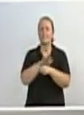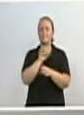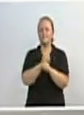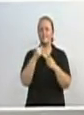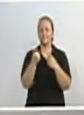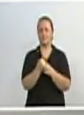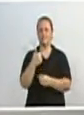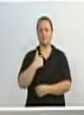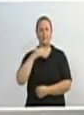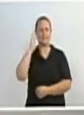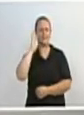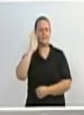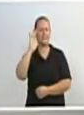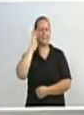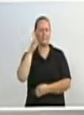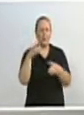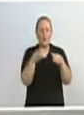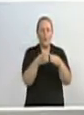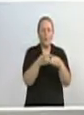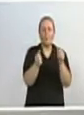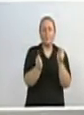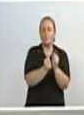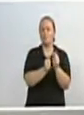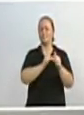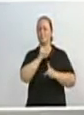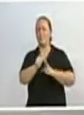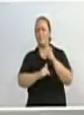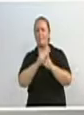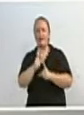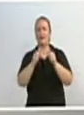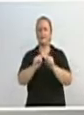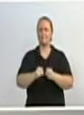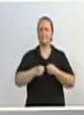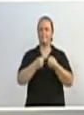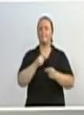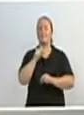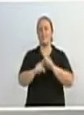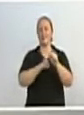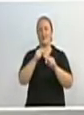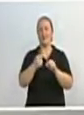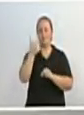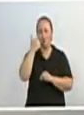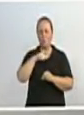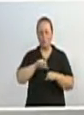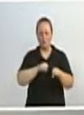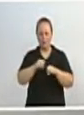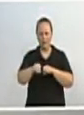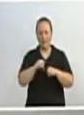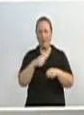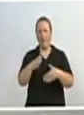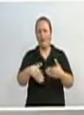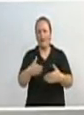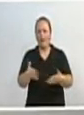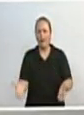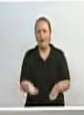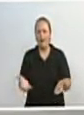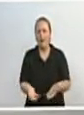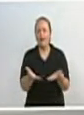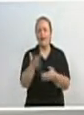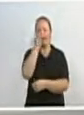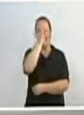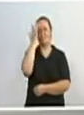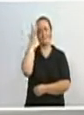mais sonhava e mais trabalhava junto na secretaria era capacitar as pessoas que eram atendidas pela Secretaria de Assistência Social